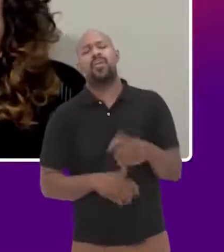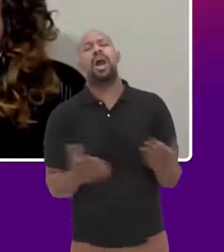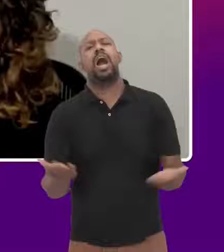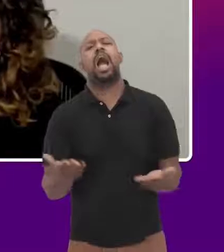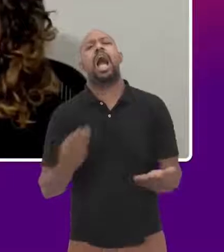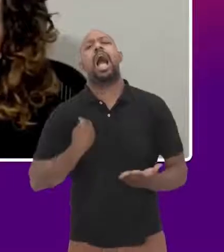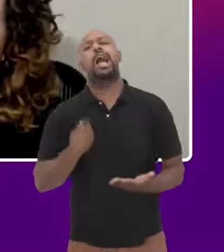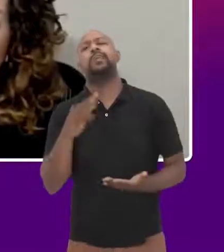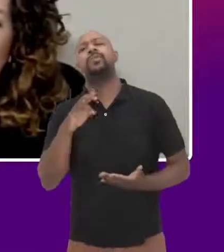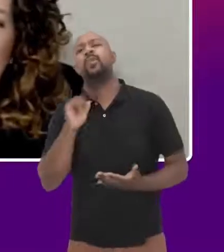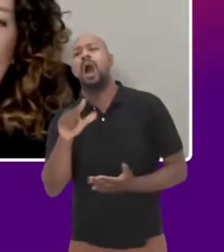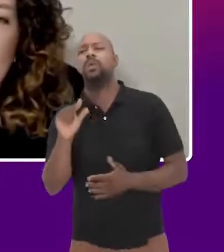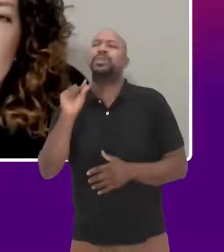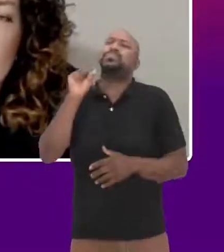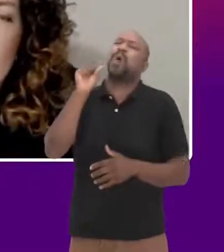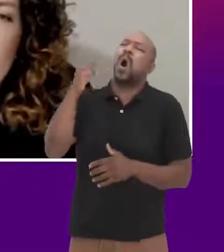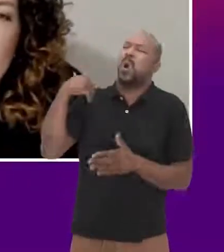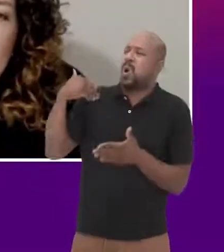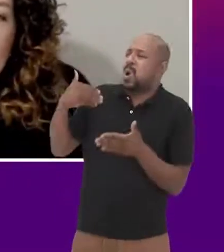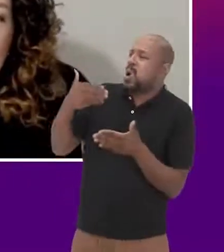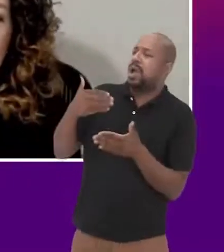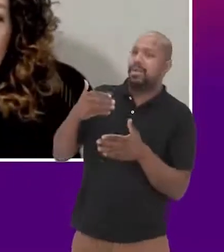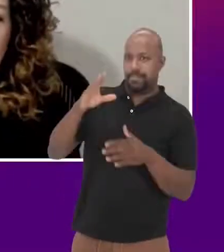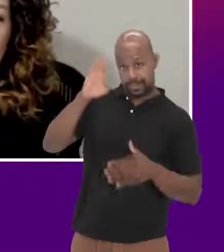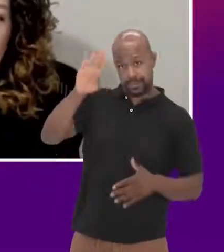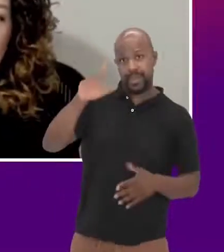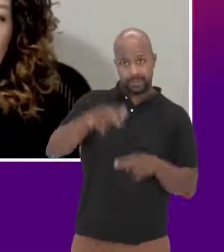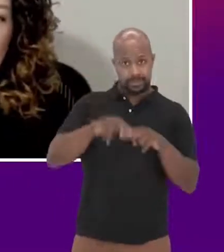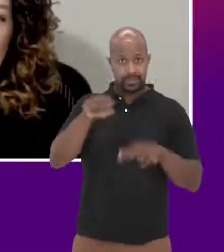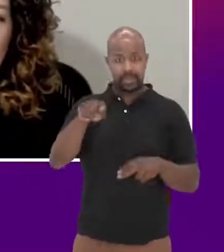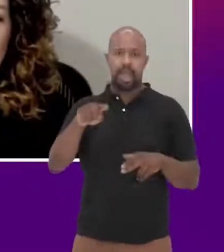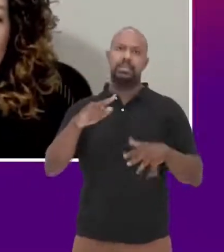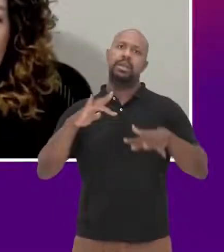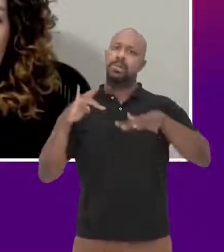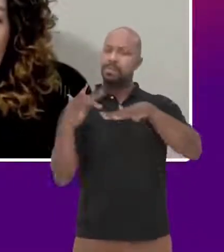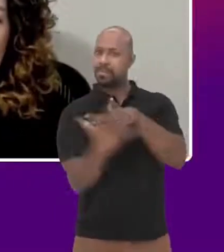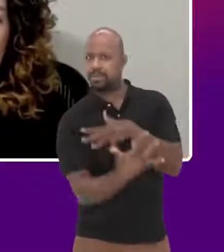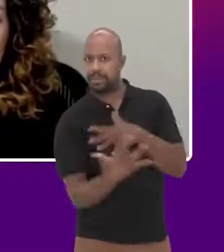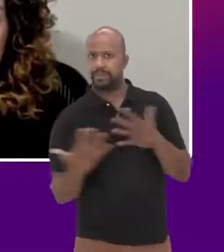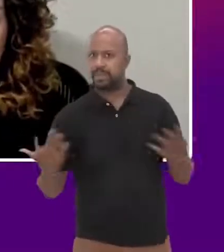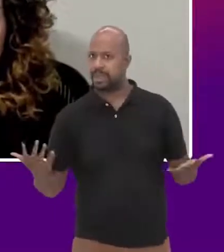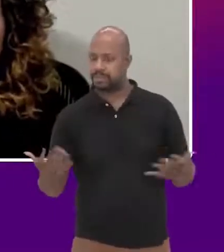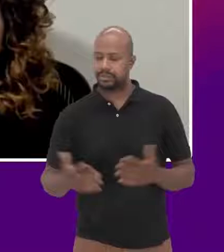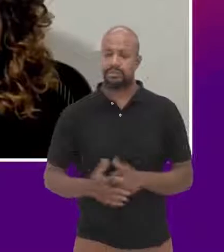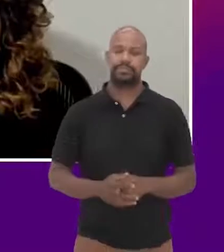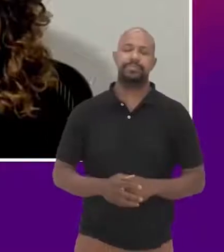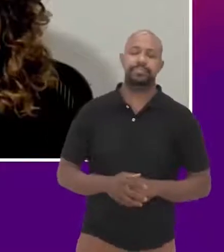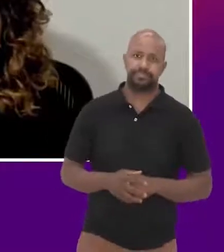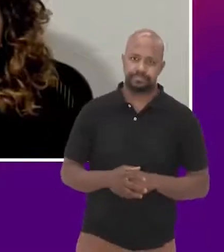fenômeno de muito pouco tempo atrás, principalmente decorrente das redes sociais.